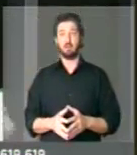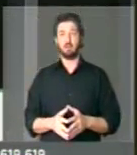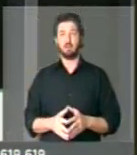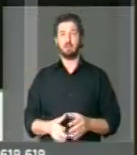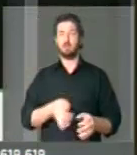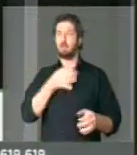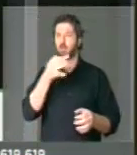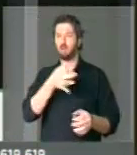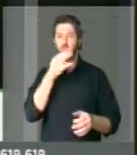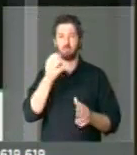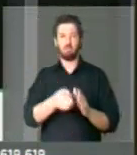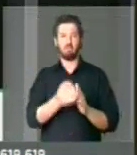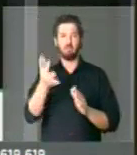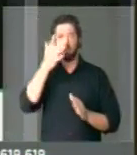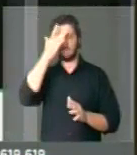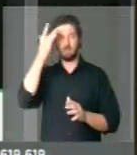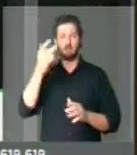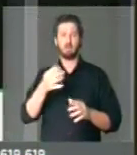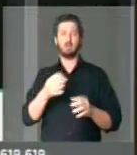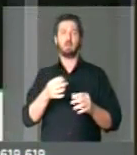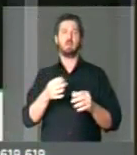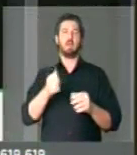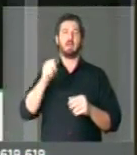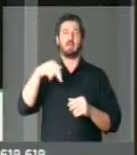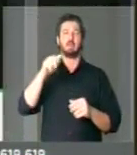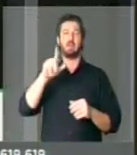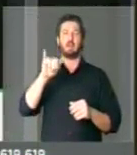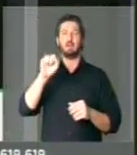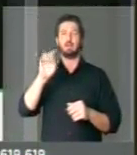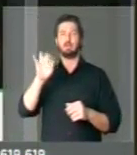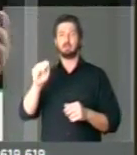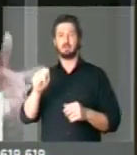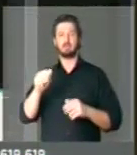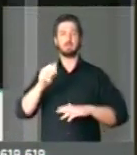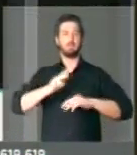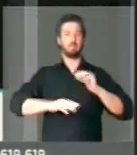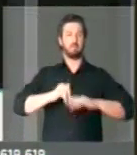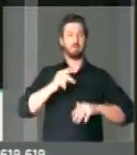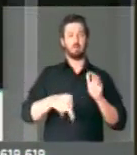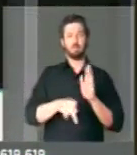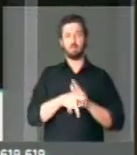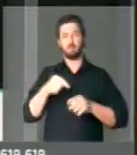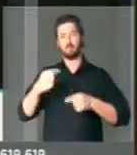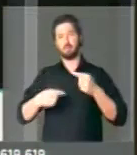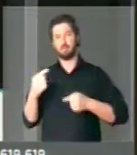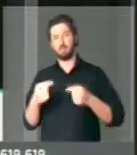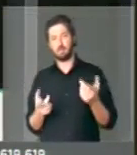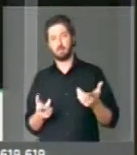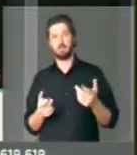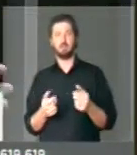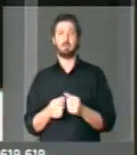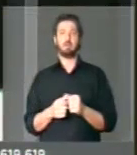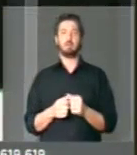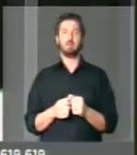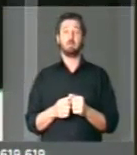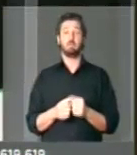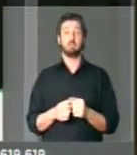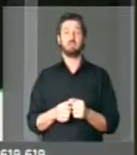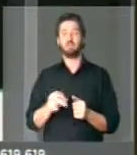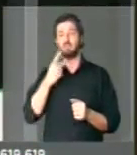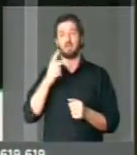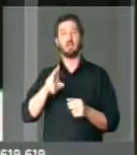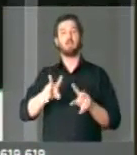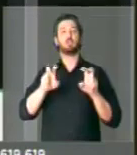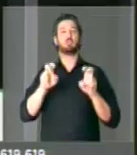muito comentado por todos os analistas, todos os especialistas em política, que falam da